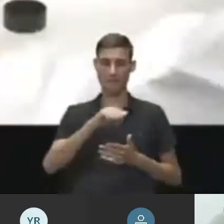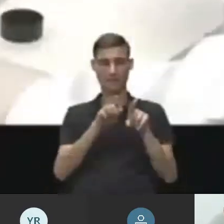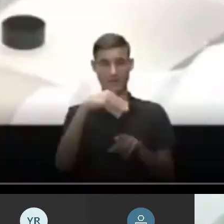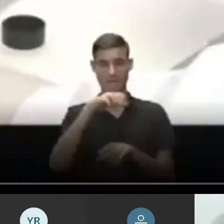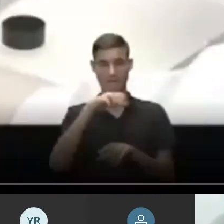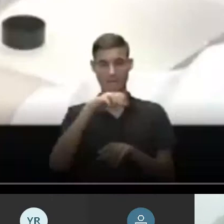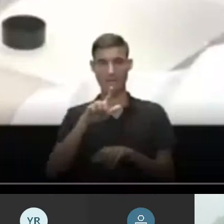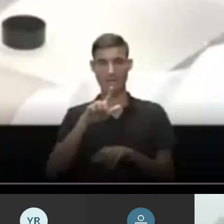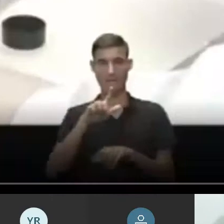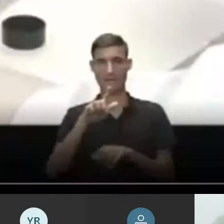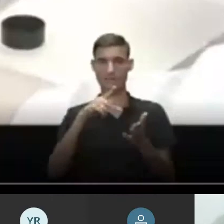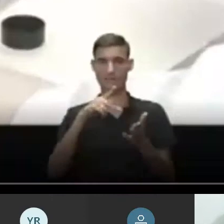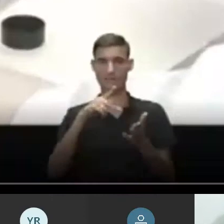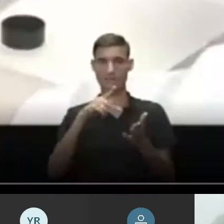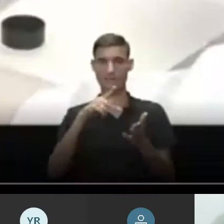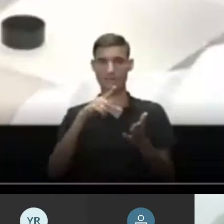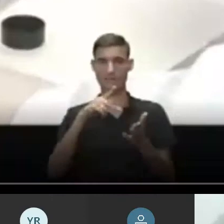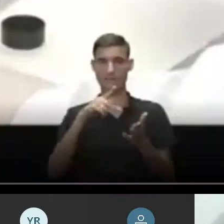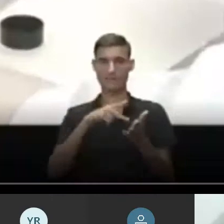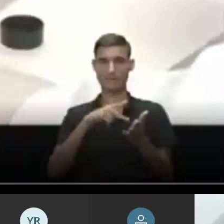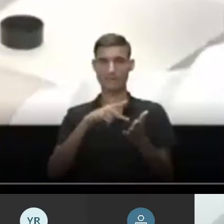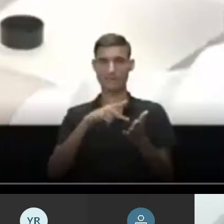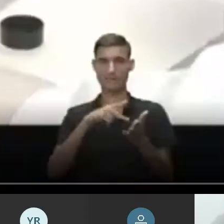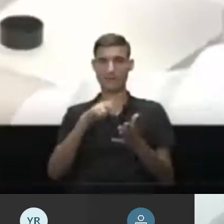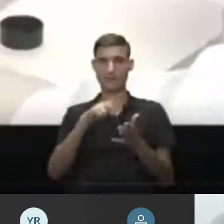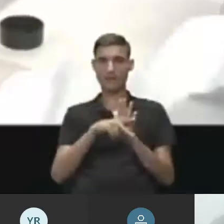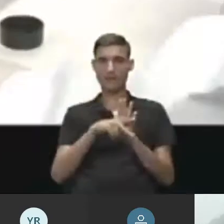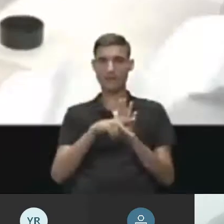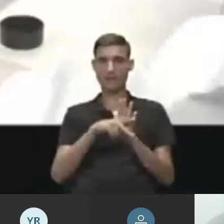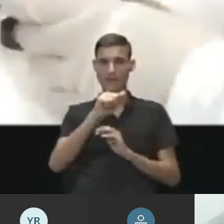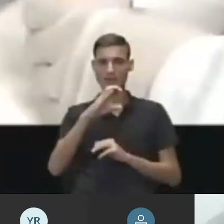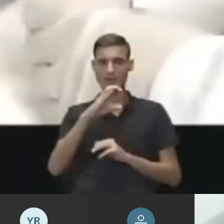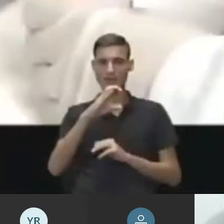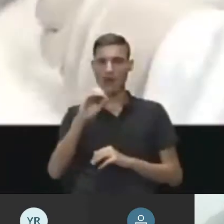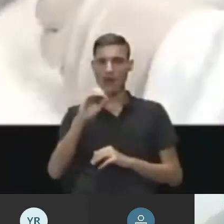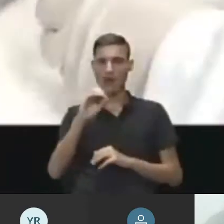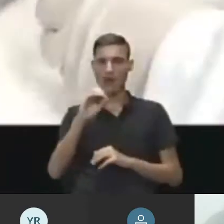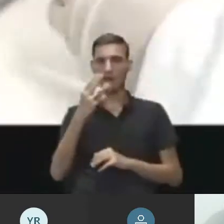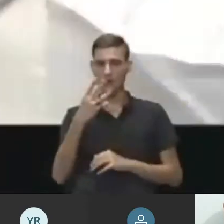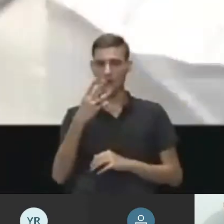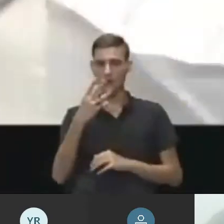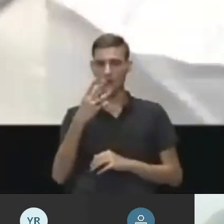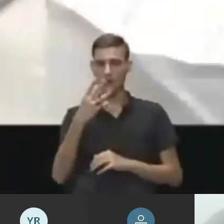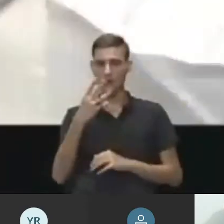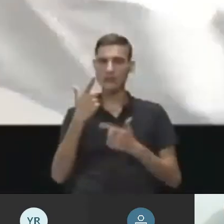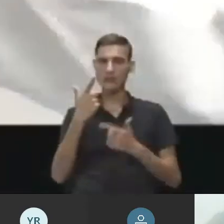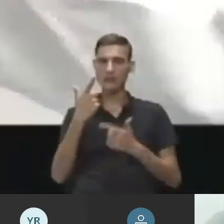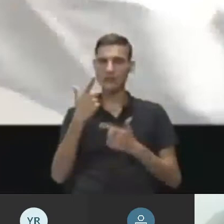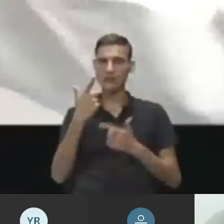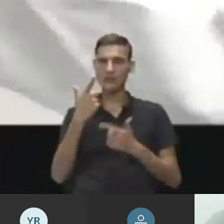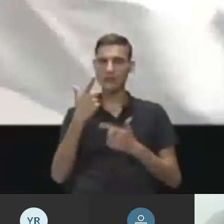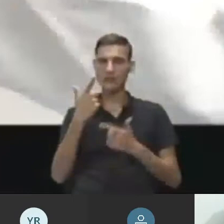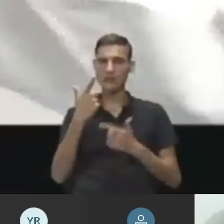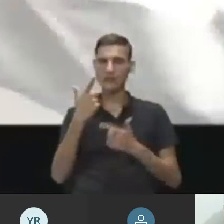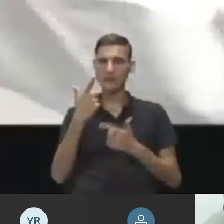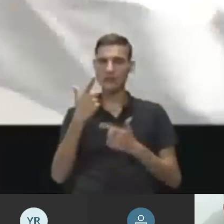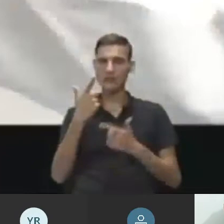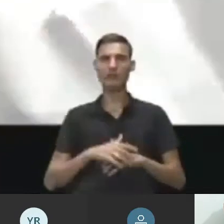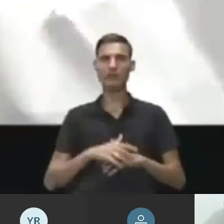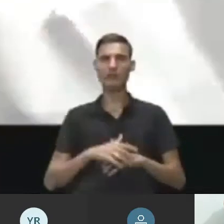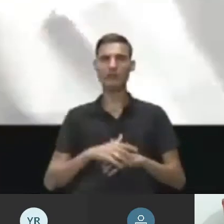ter a sua primeira amostra, você vai pegar cerca de 30 ml para a primeira amostra, você vai usar o